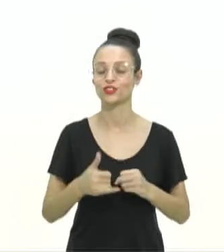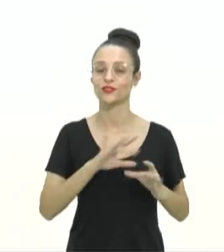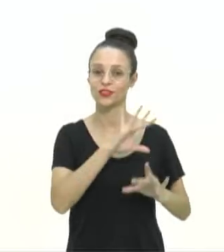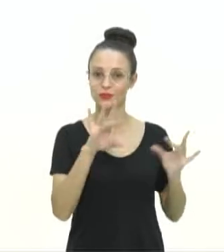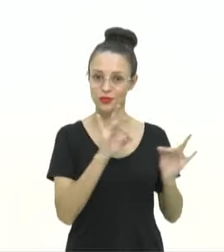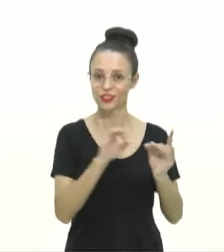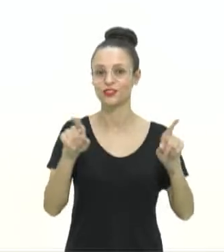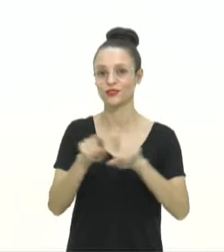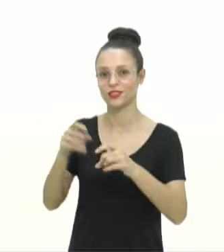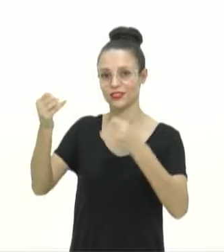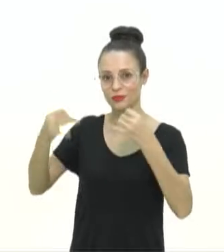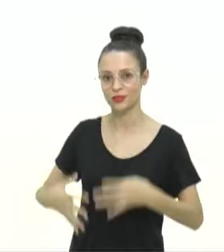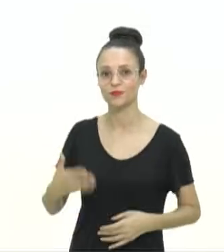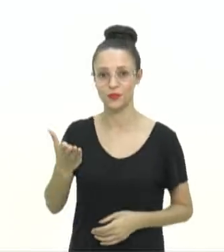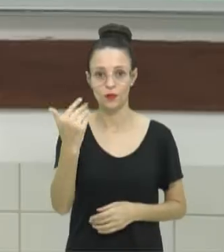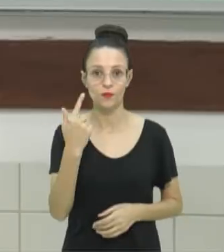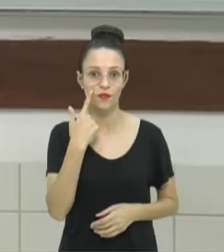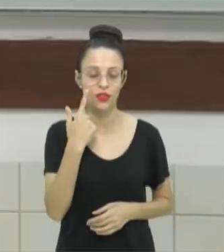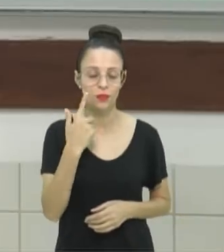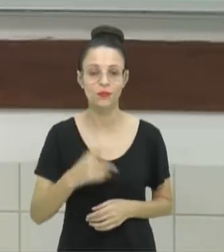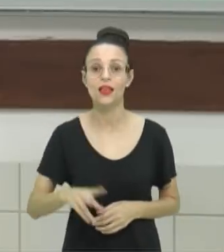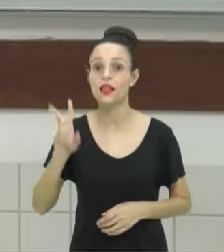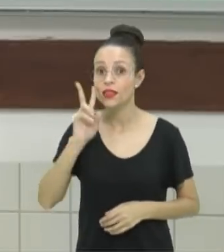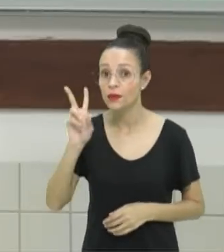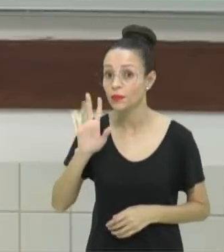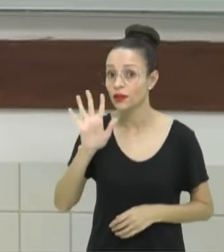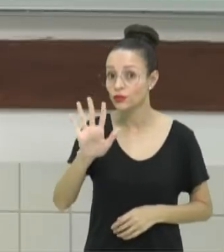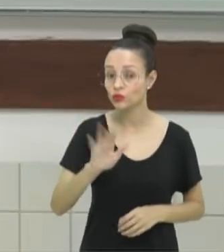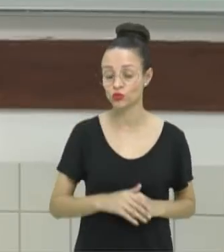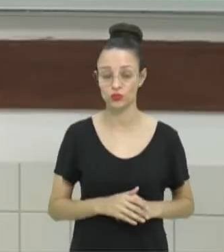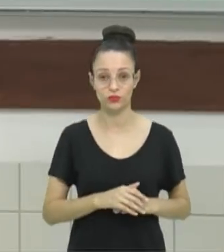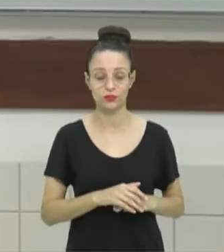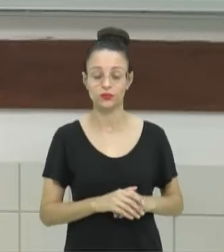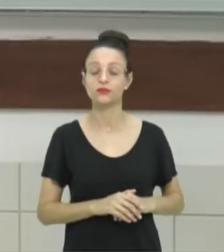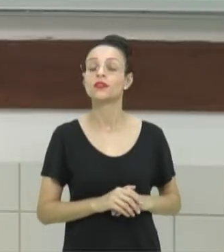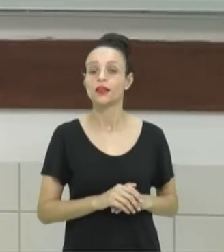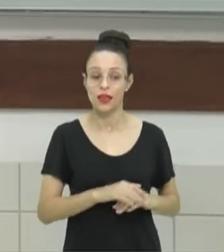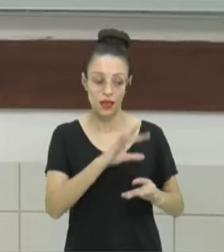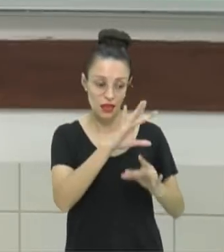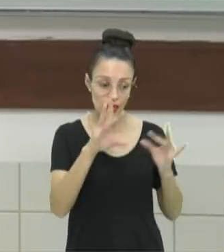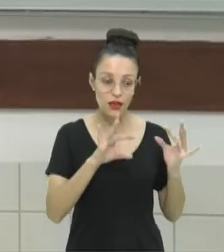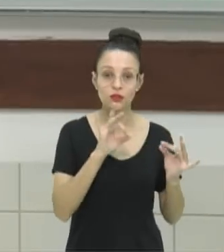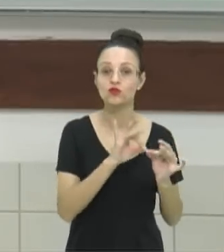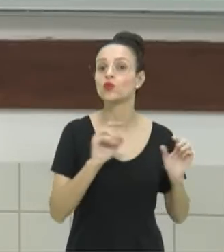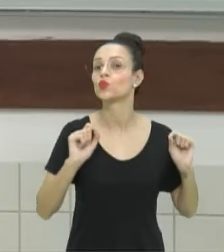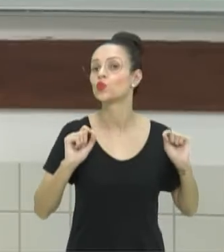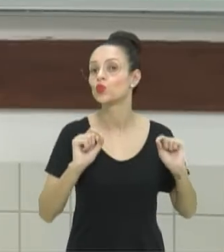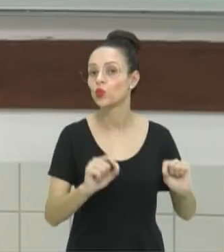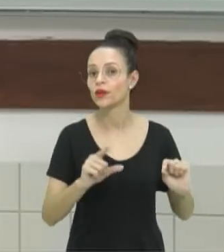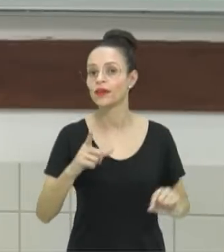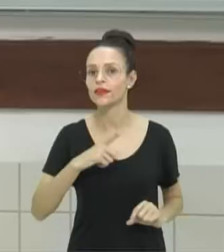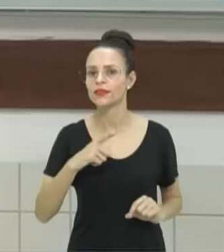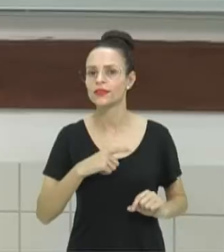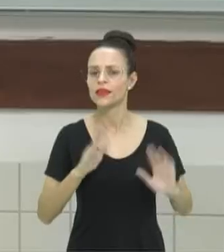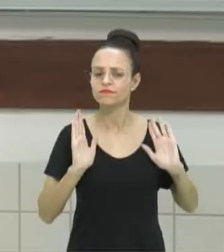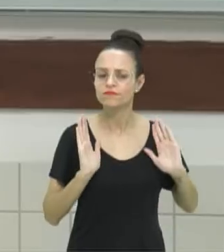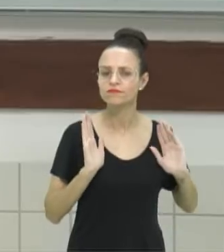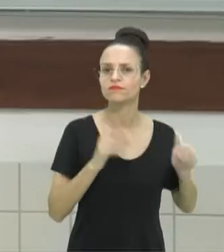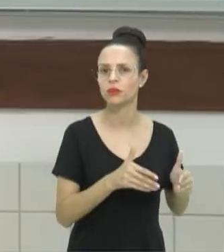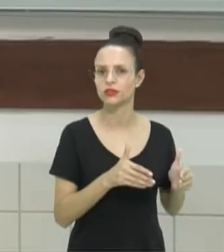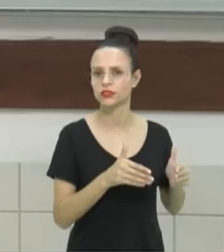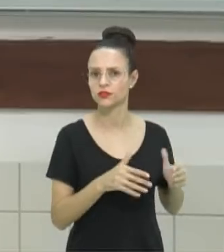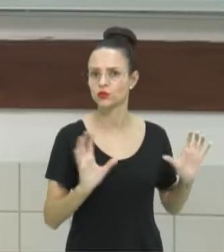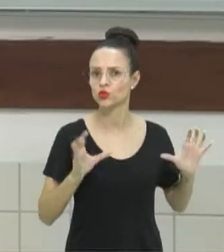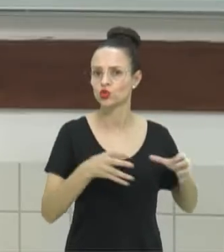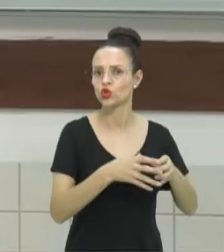e explicativas. Vamos voltar aqui. Lembrando, as restritivas são aquelas que restringem. Então, de